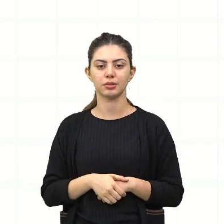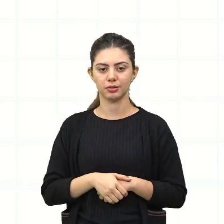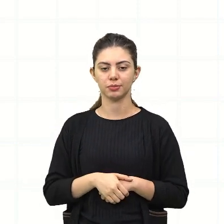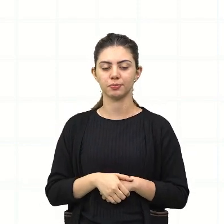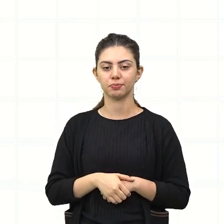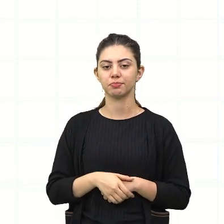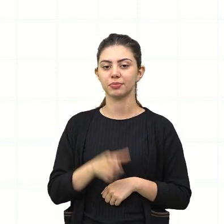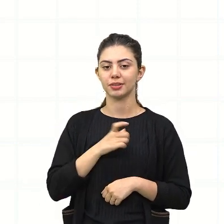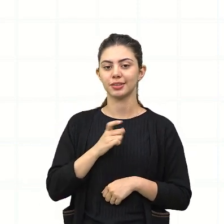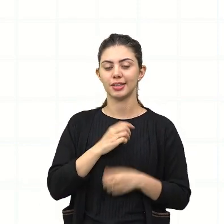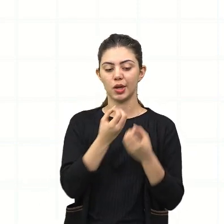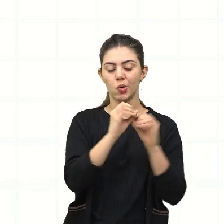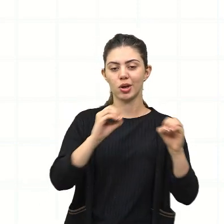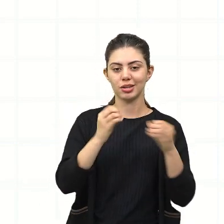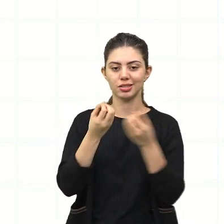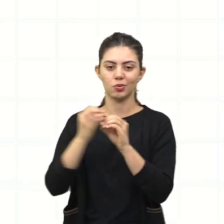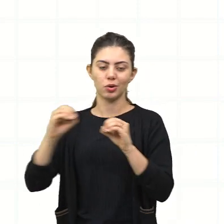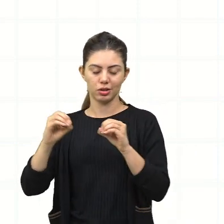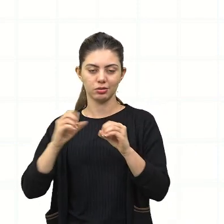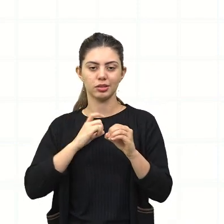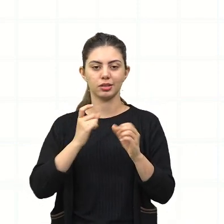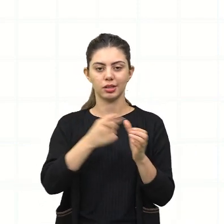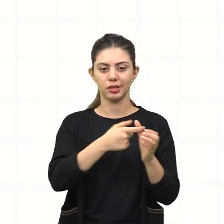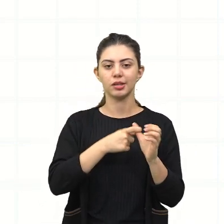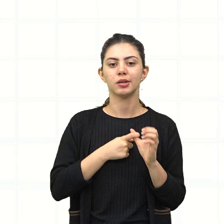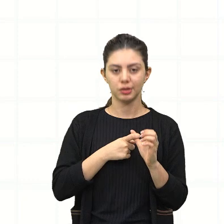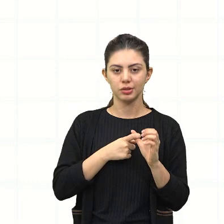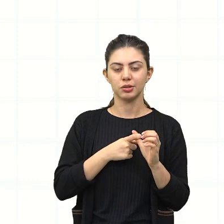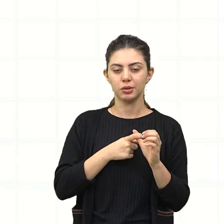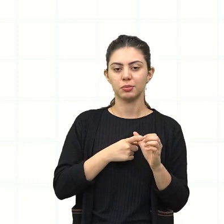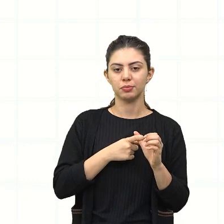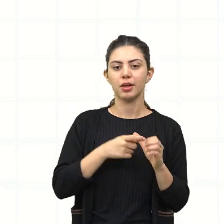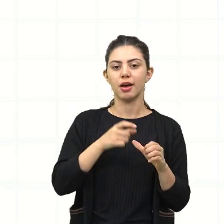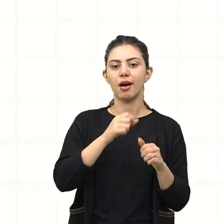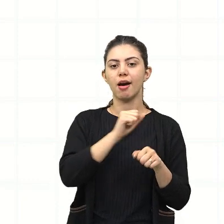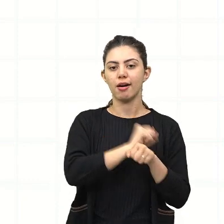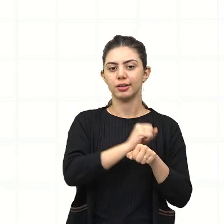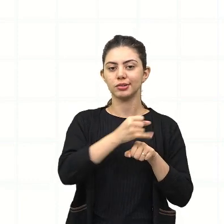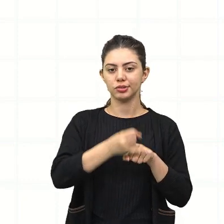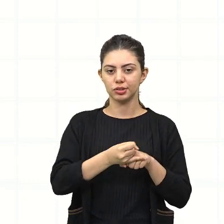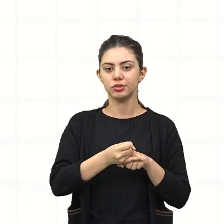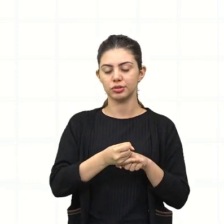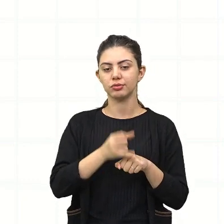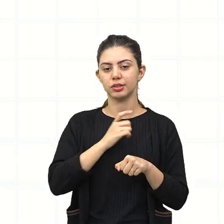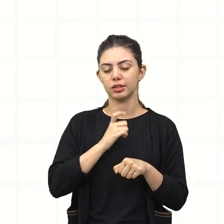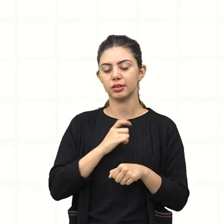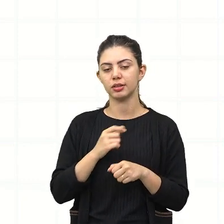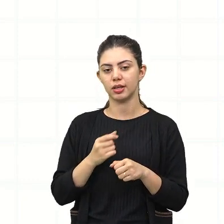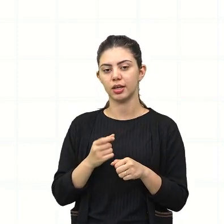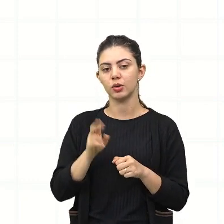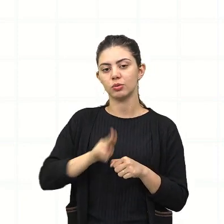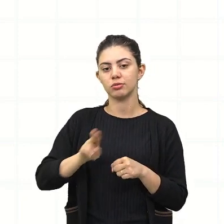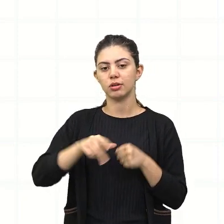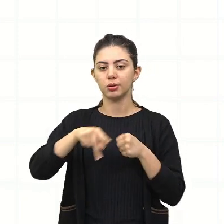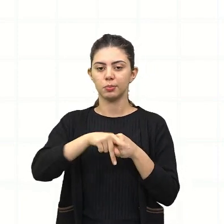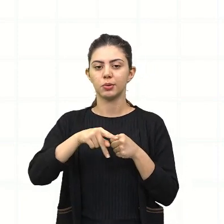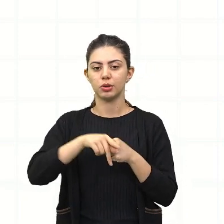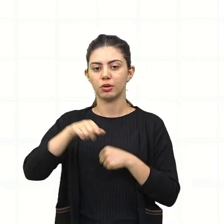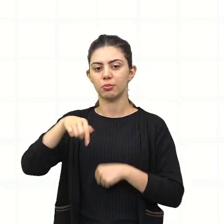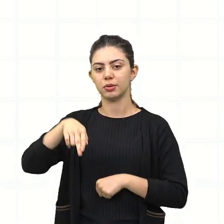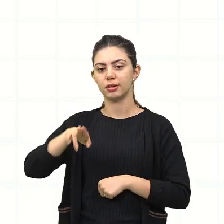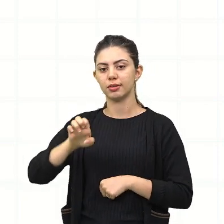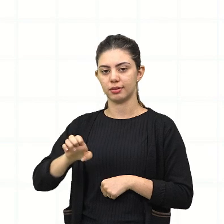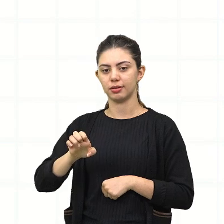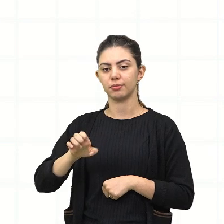aí duas orações, sendo uma subordinada e a oração subordinada adjetiva, ela é introduzida pelo esse pronome que eu vou chamar de